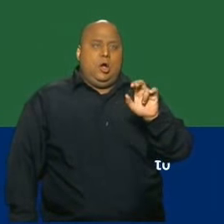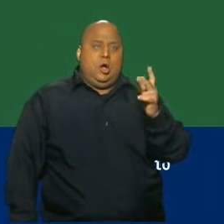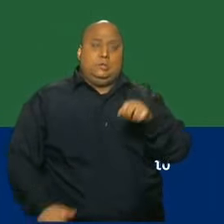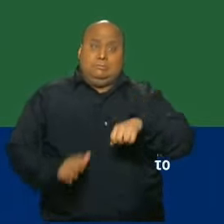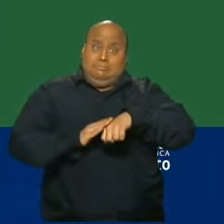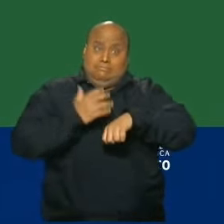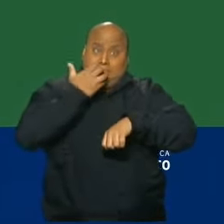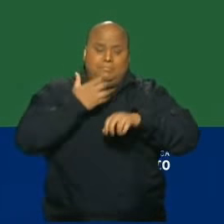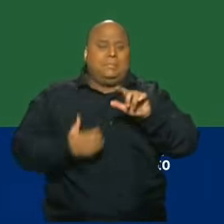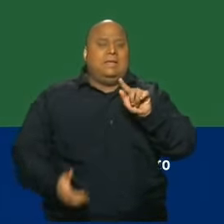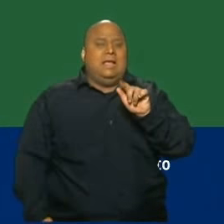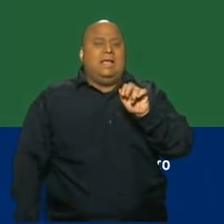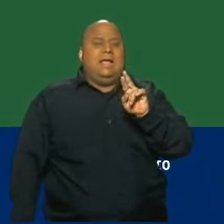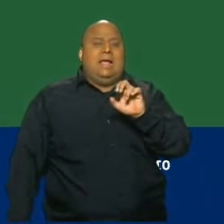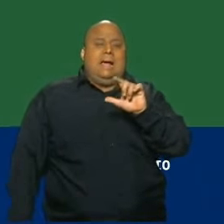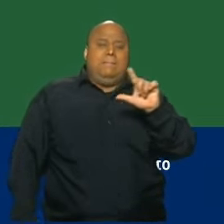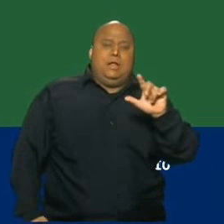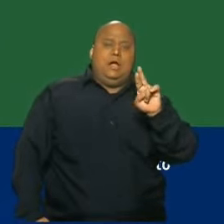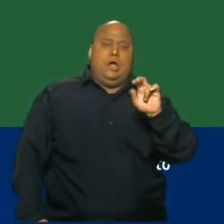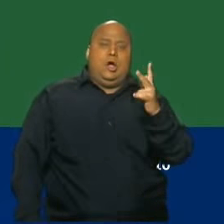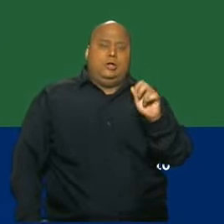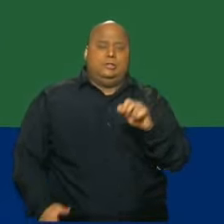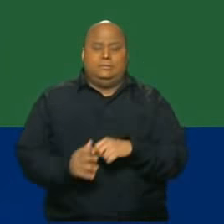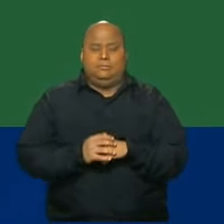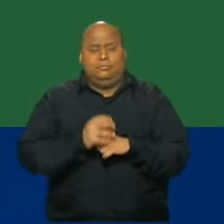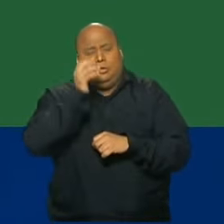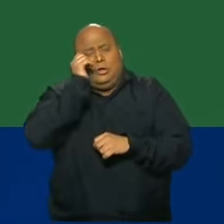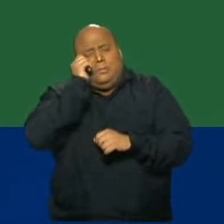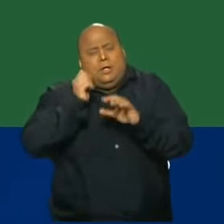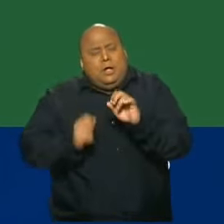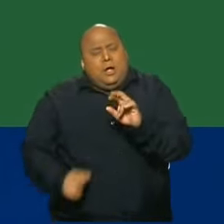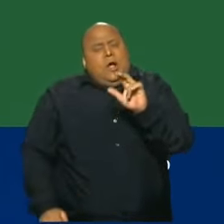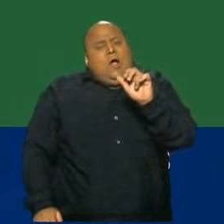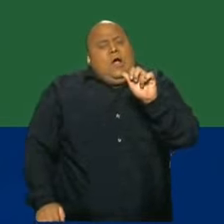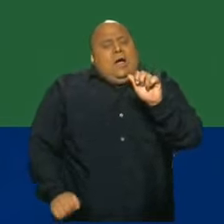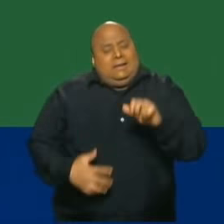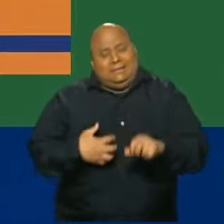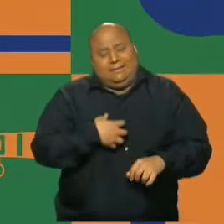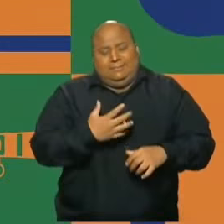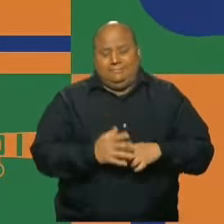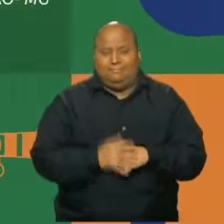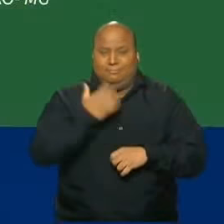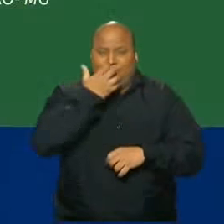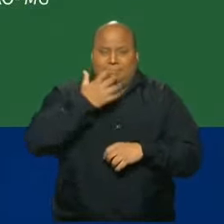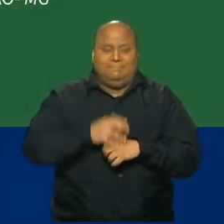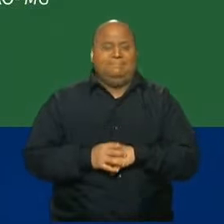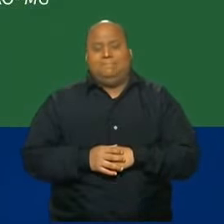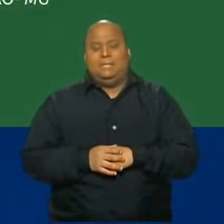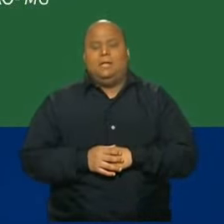Gabriel Rocha. Nesta canção, Cora, meu clarão.